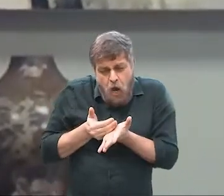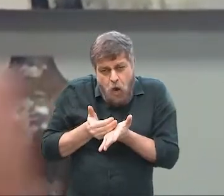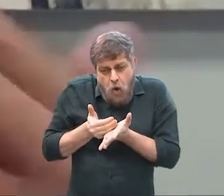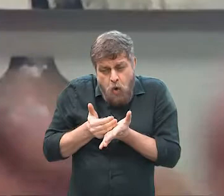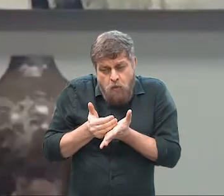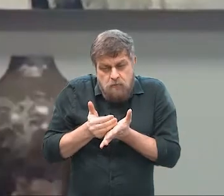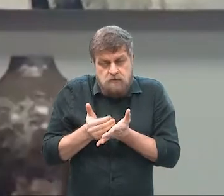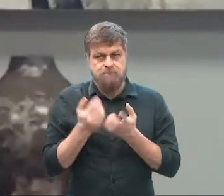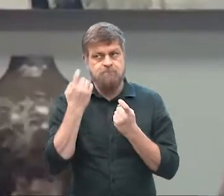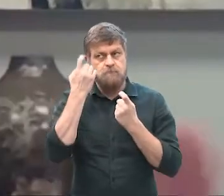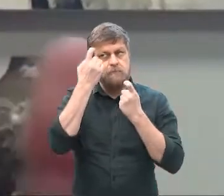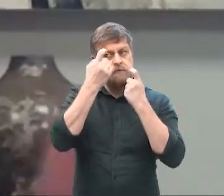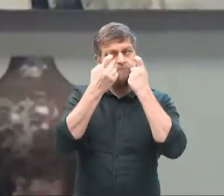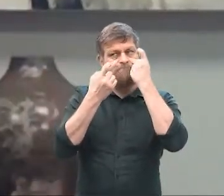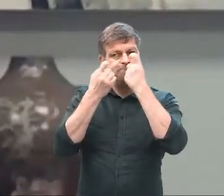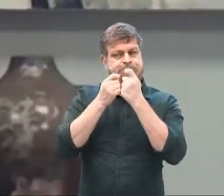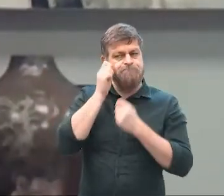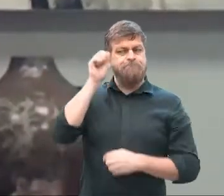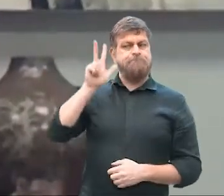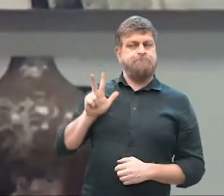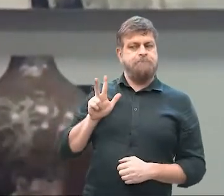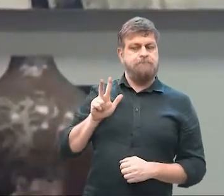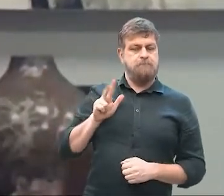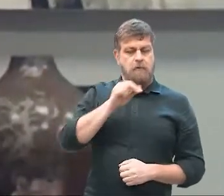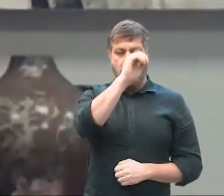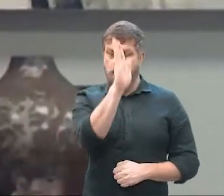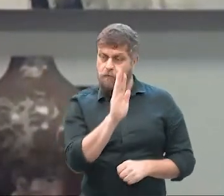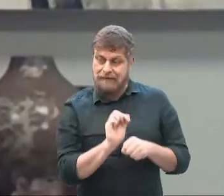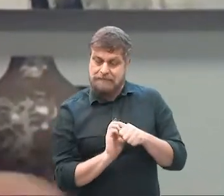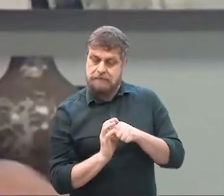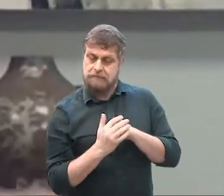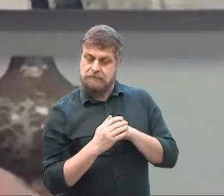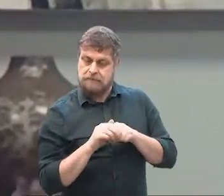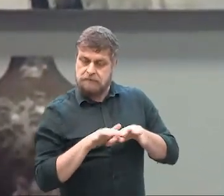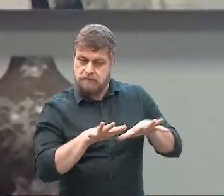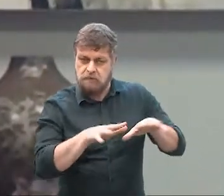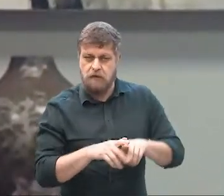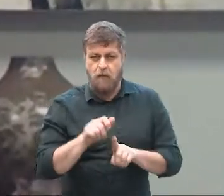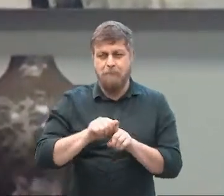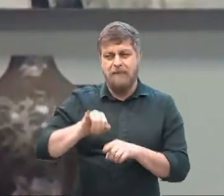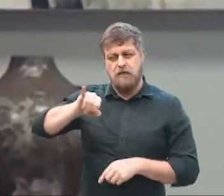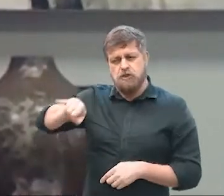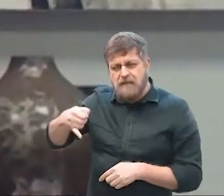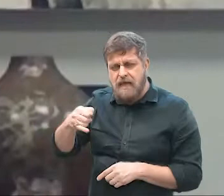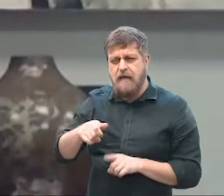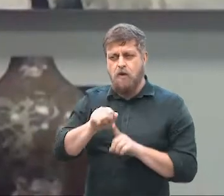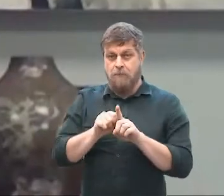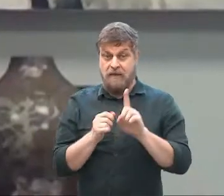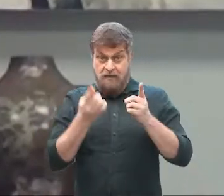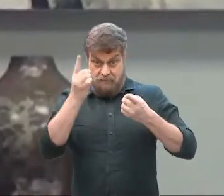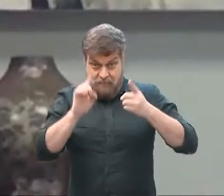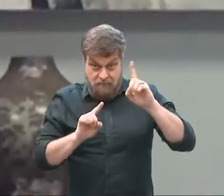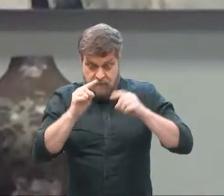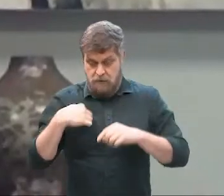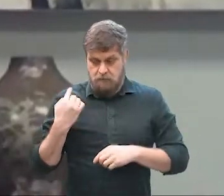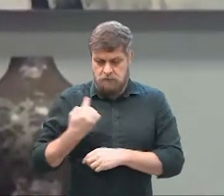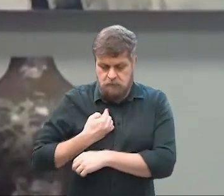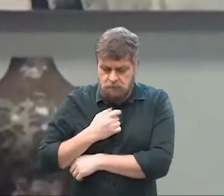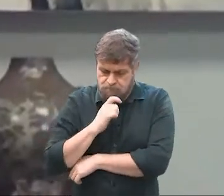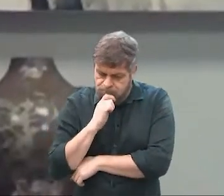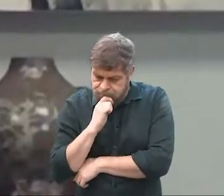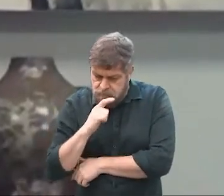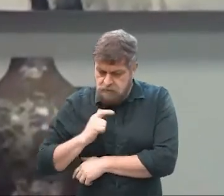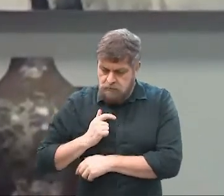a preocupação da pandemia no nosso país. Mais precisamente, janeiro, fevereiro, nós começávamos a ter